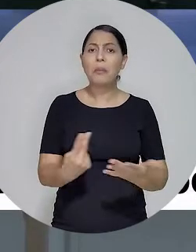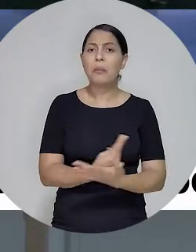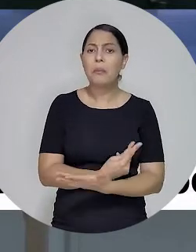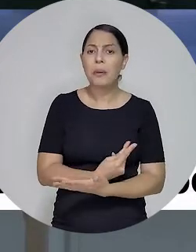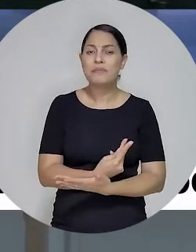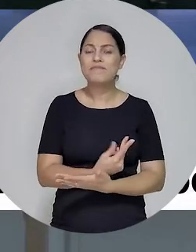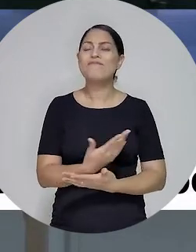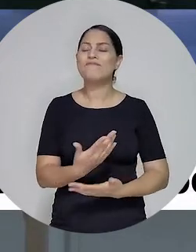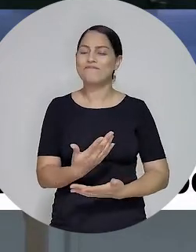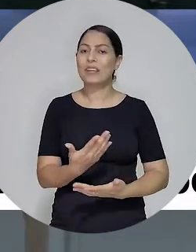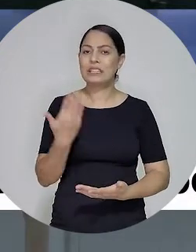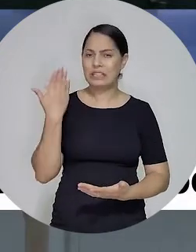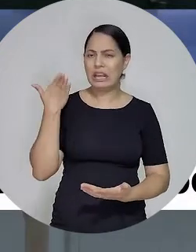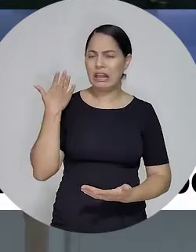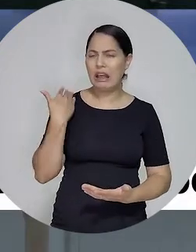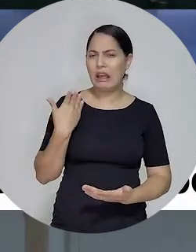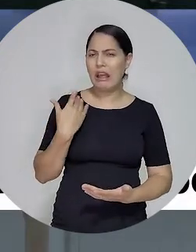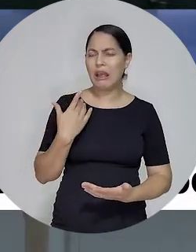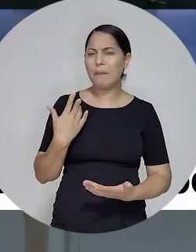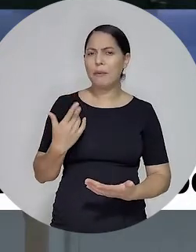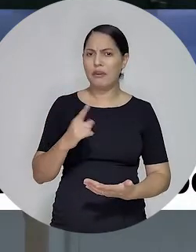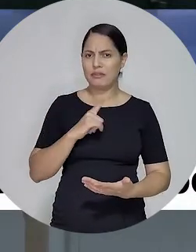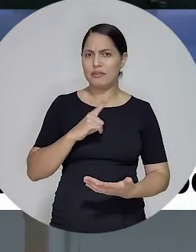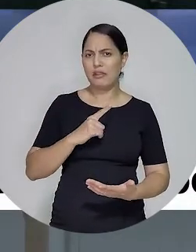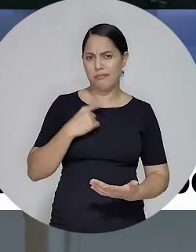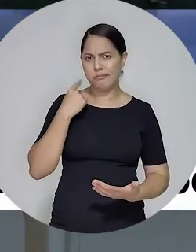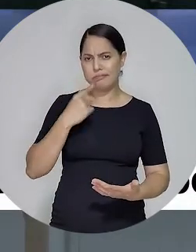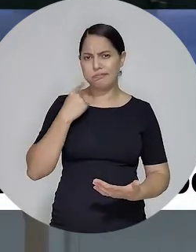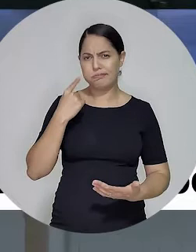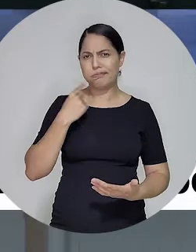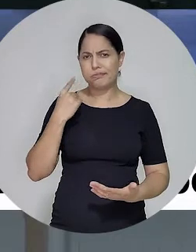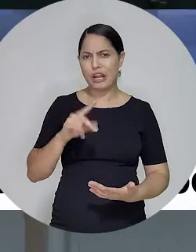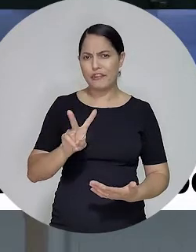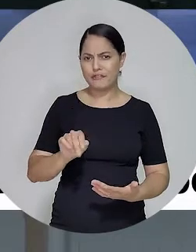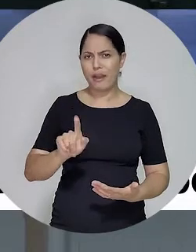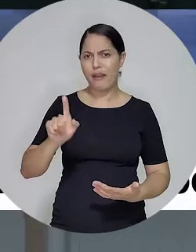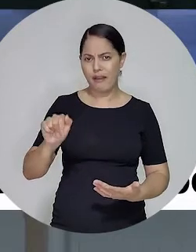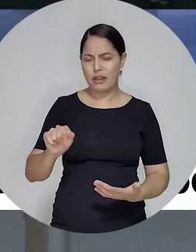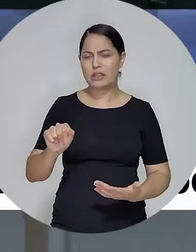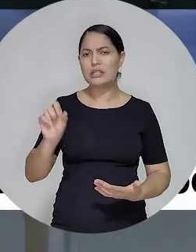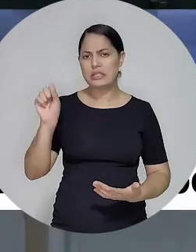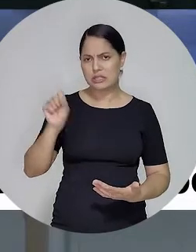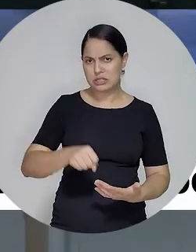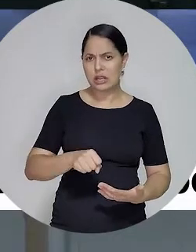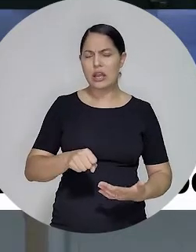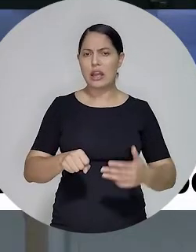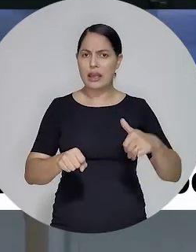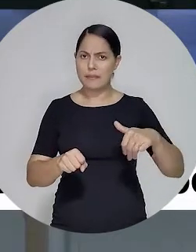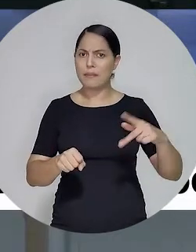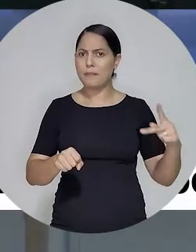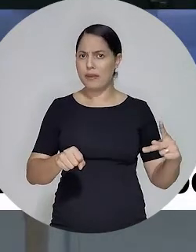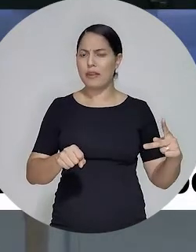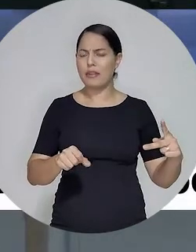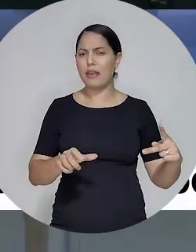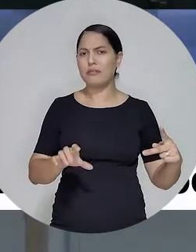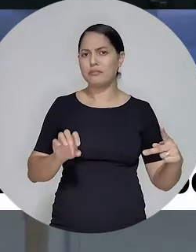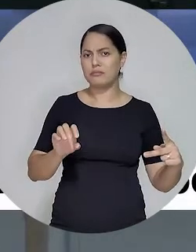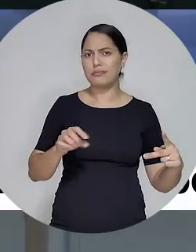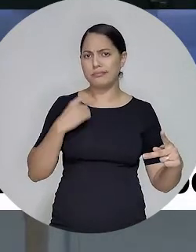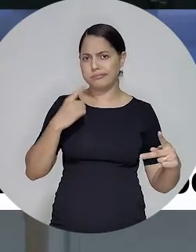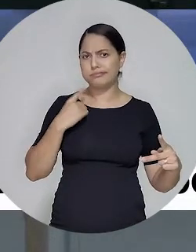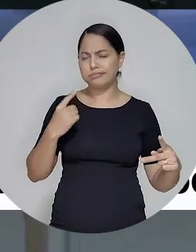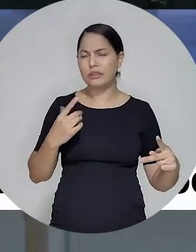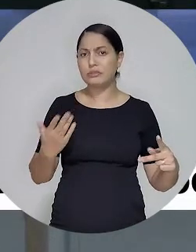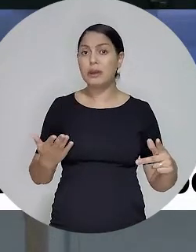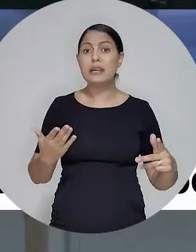Justiça. E depois disso, a advocacia, que naquele momento recebeu em uma vaga que havia sido destinada